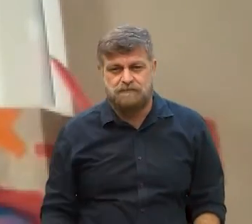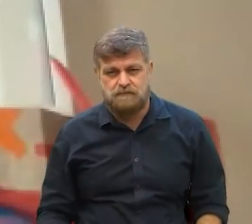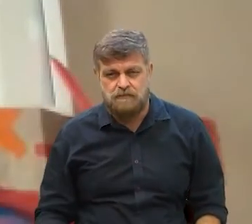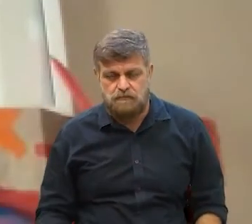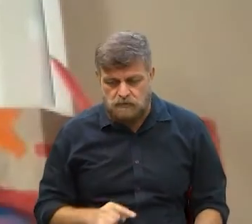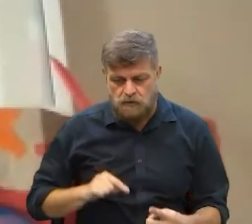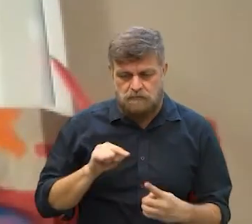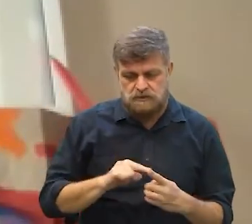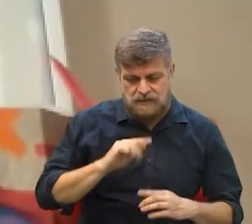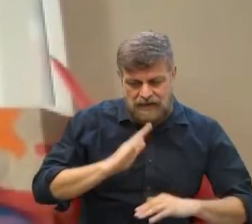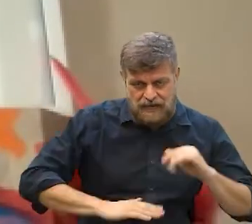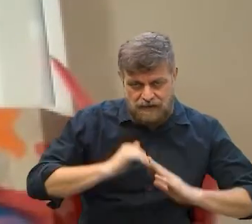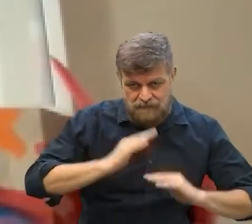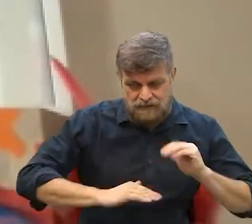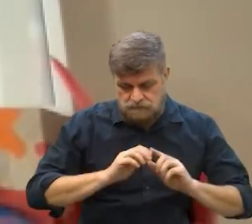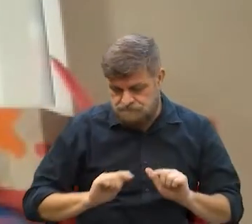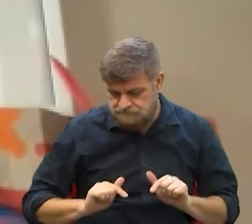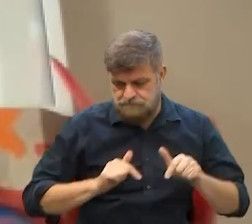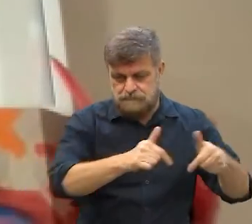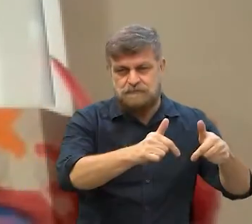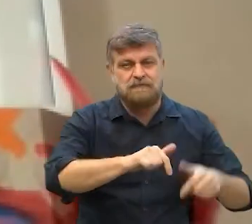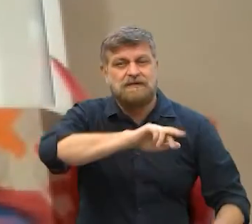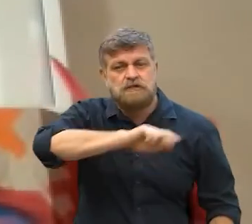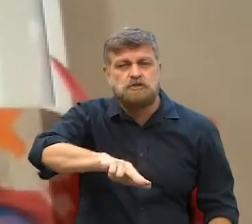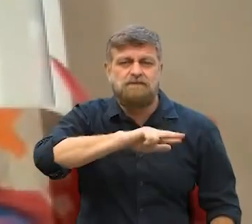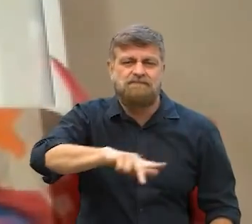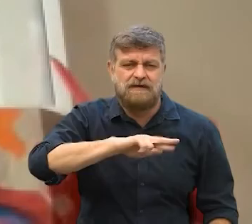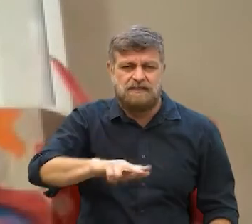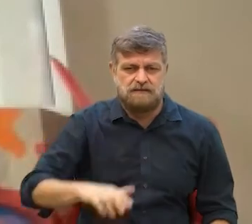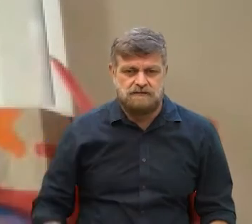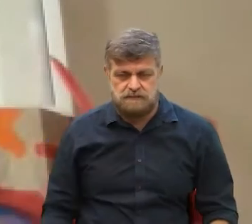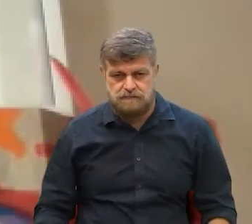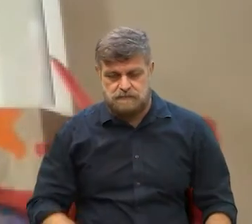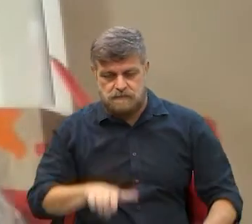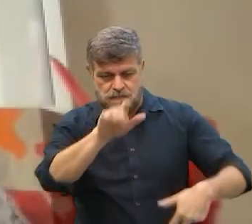para que as atitudes, né, sejam diferentes